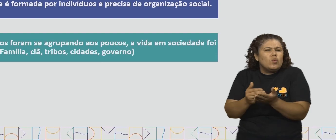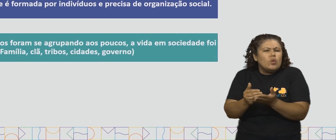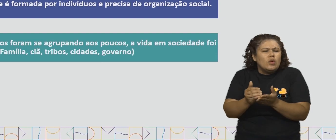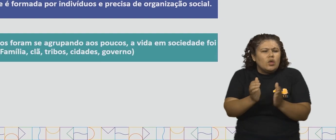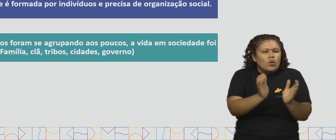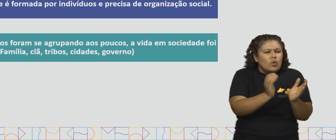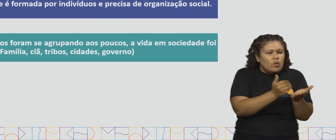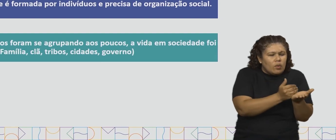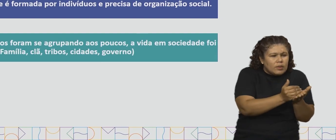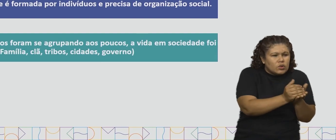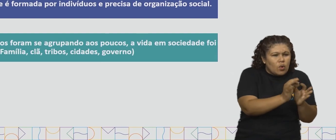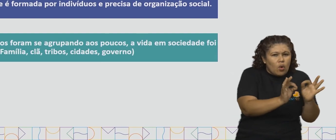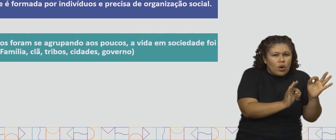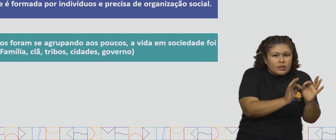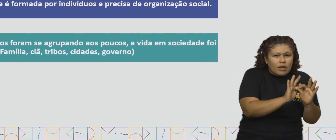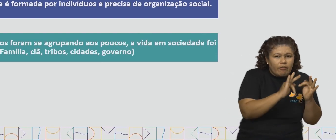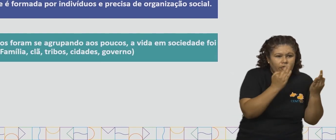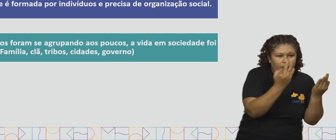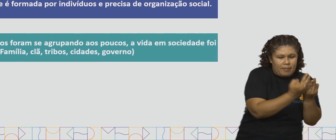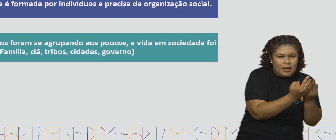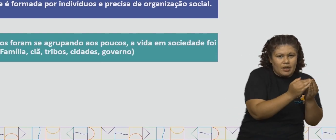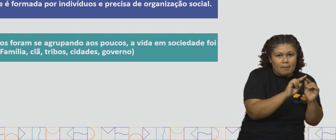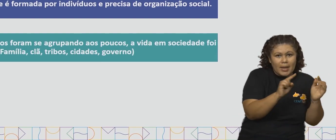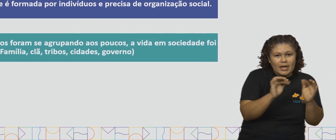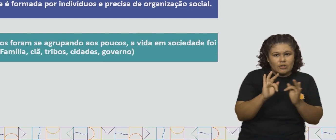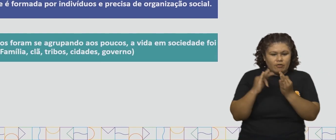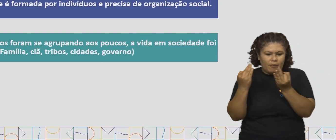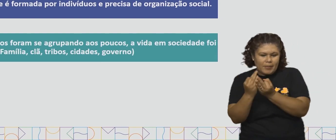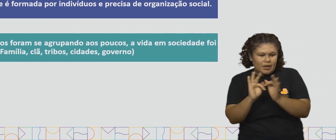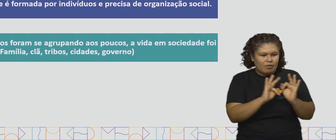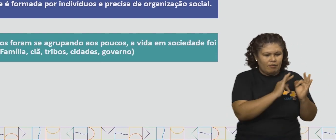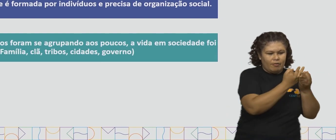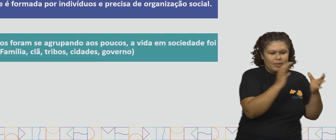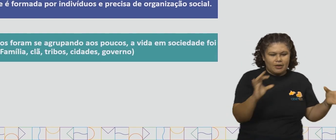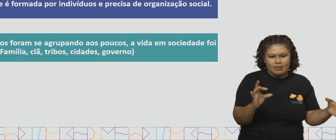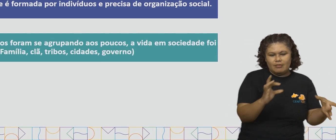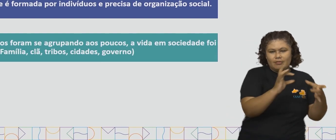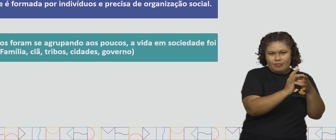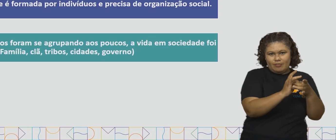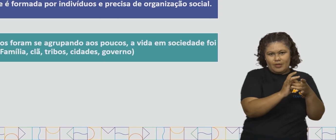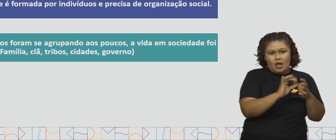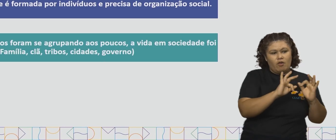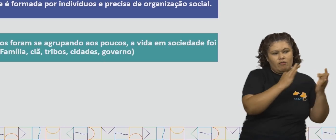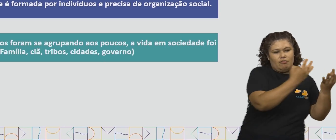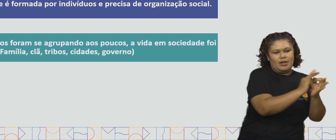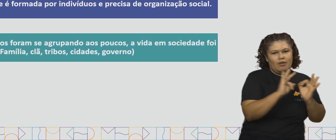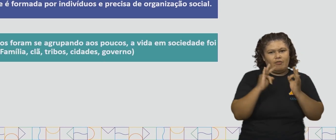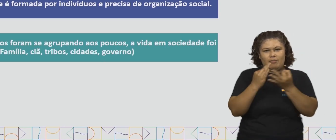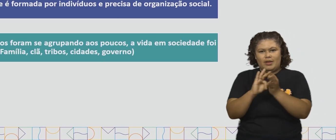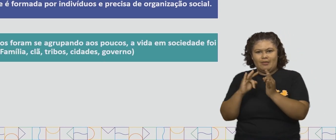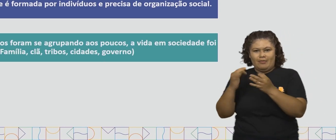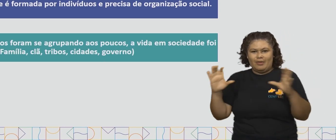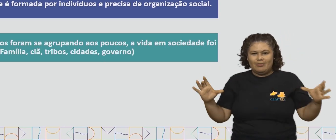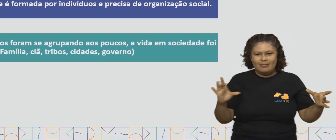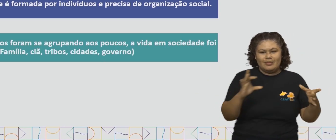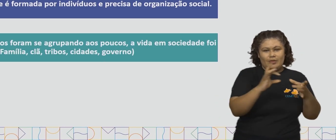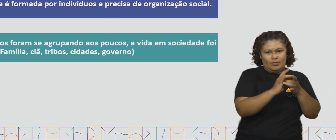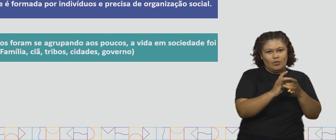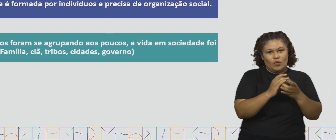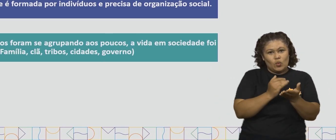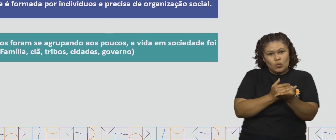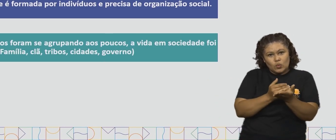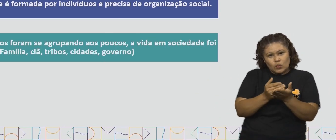famílias. Elas foram crescendo e formando os clãs. A união de clãs formou as tribos, que formaram as cidades, e daí